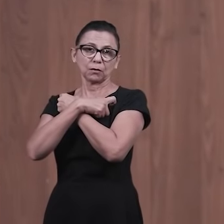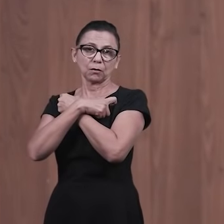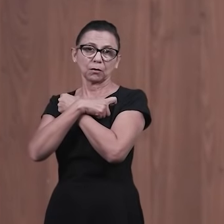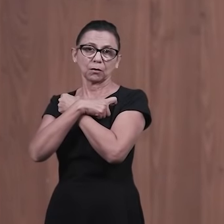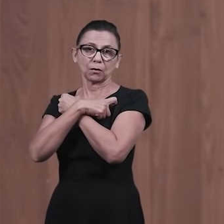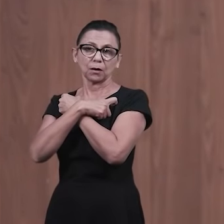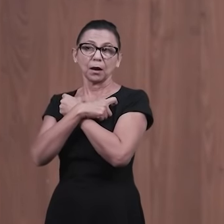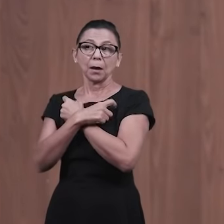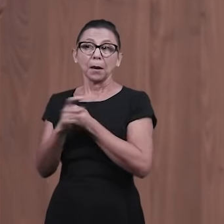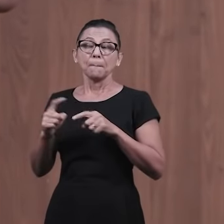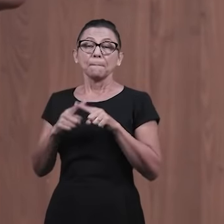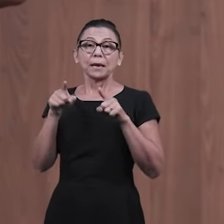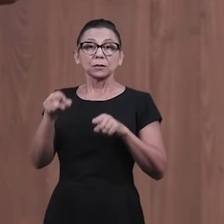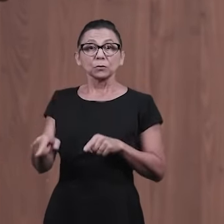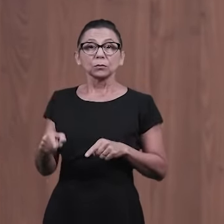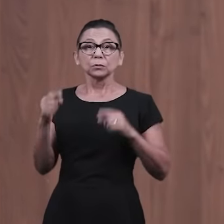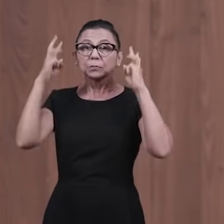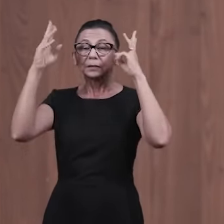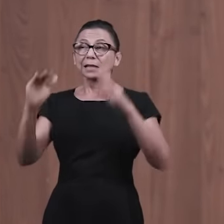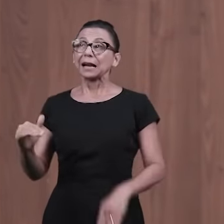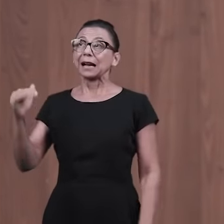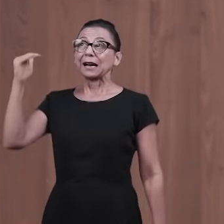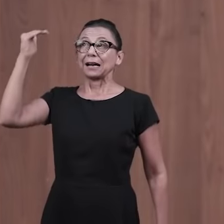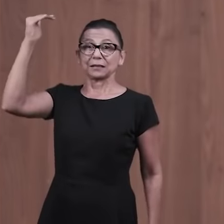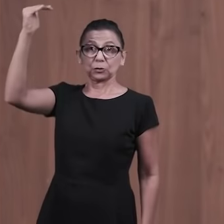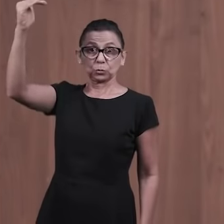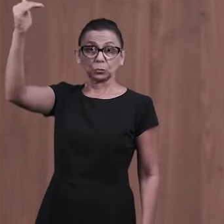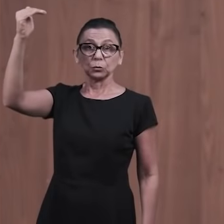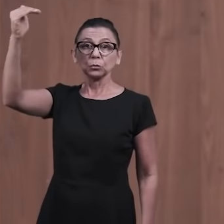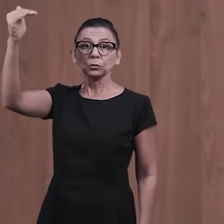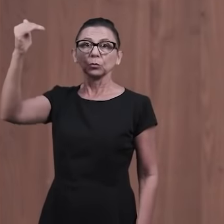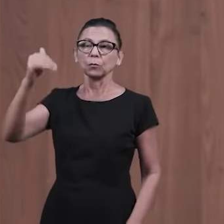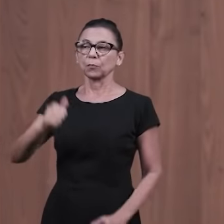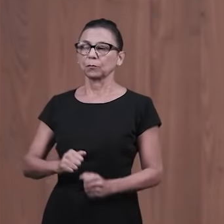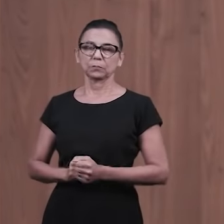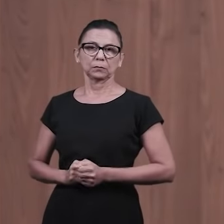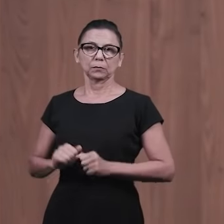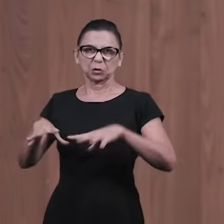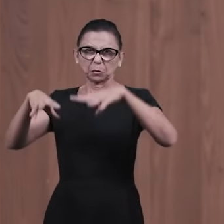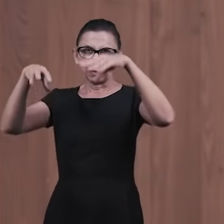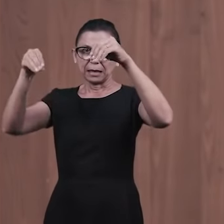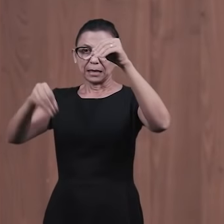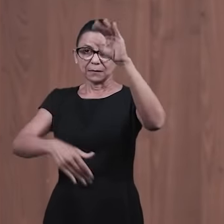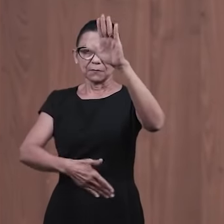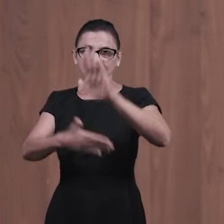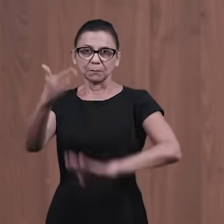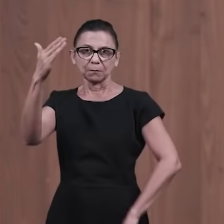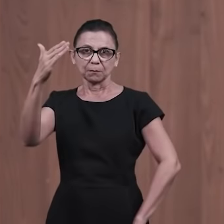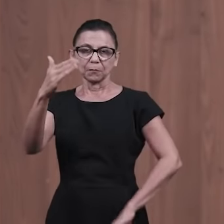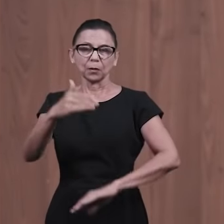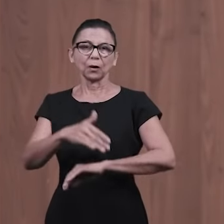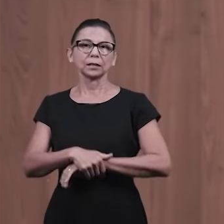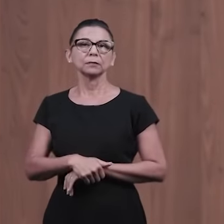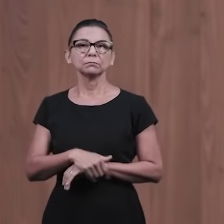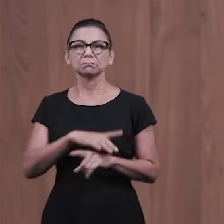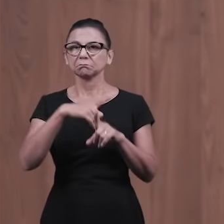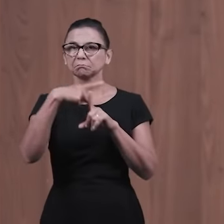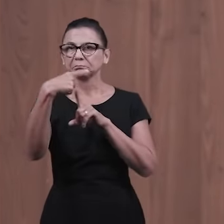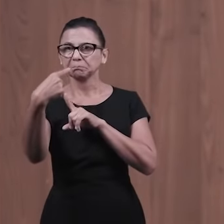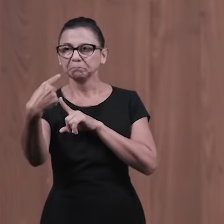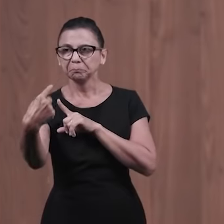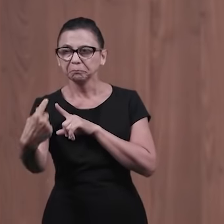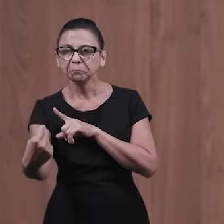Ele sai do palácio e volta para viver com o seu povo. E ali Deus usa a vida de Moisés, dando